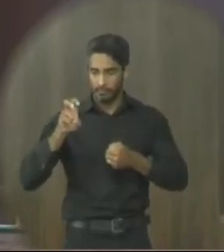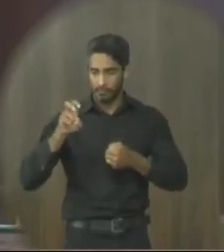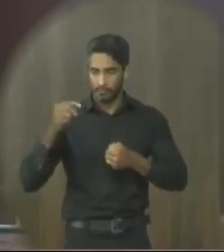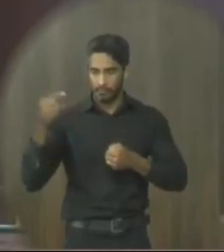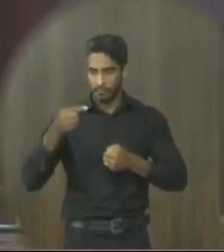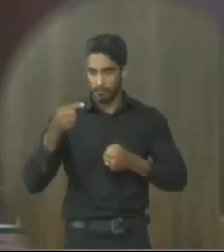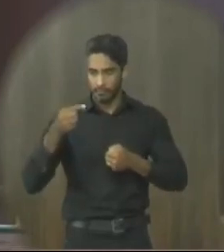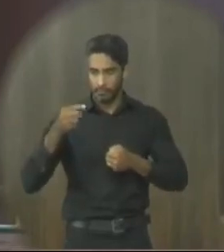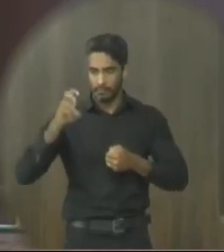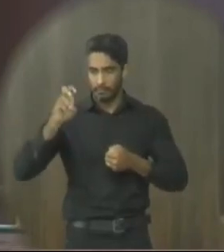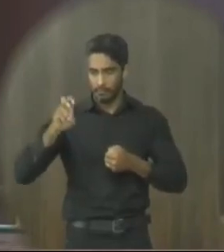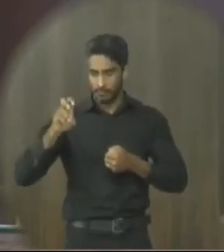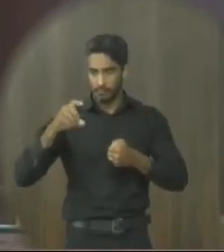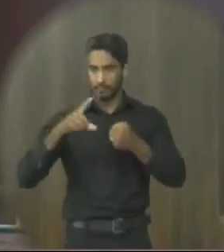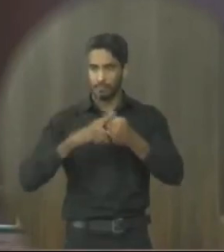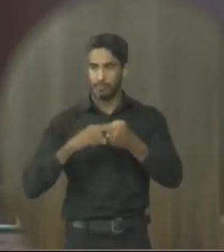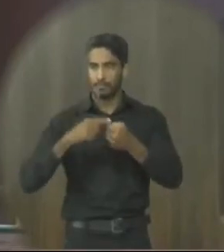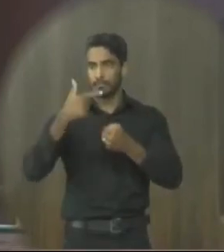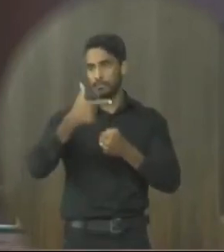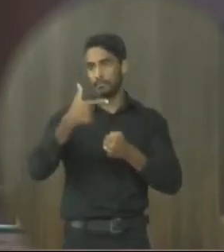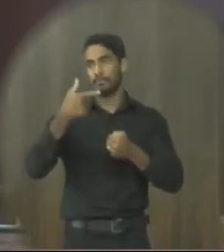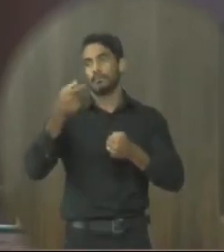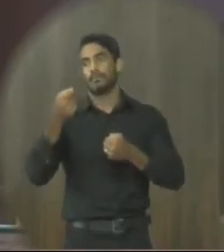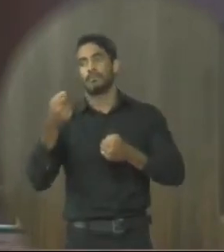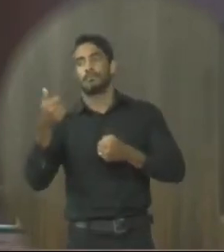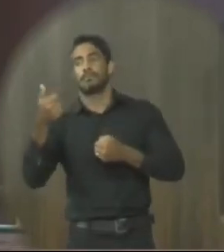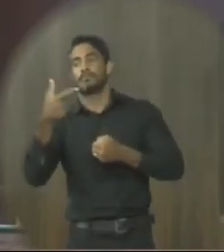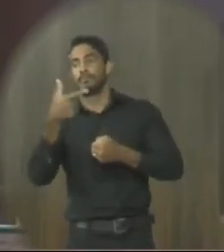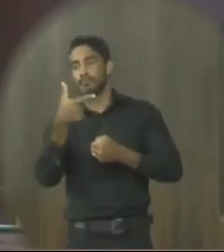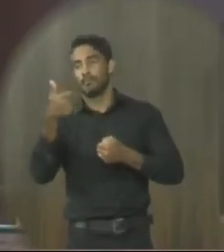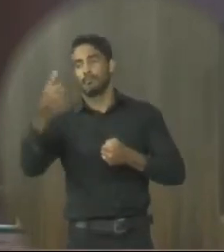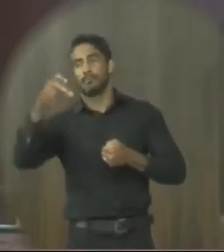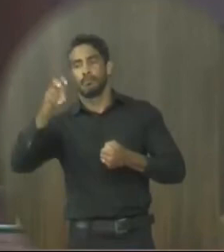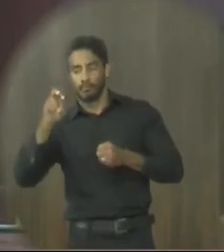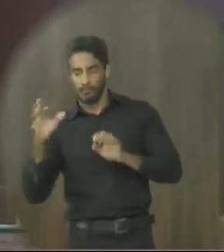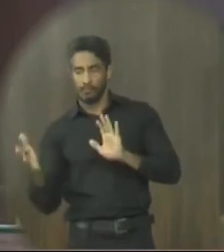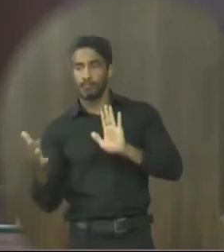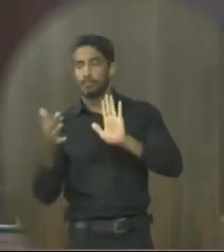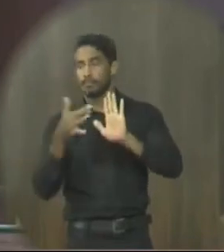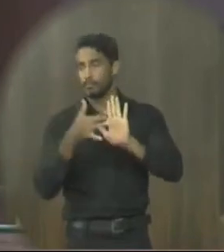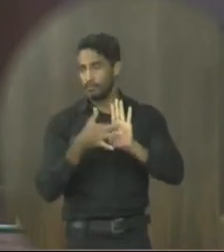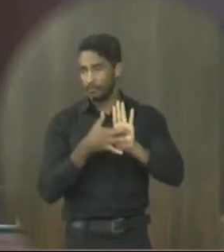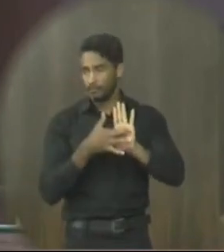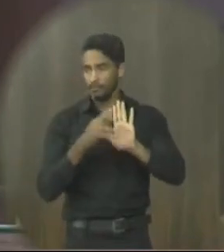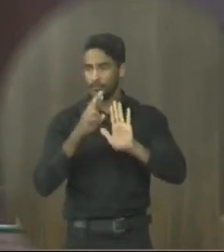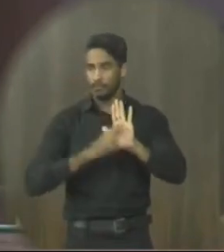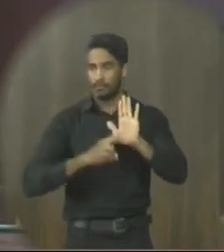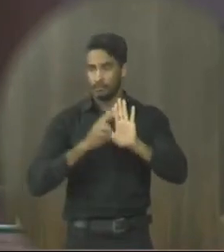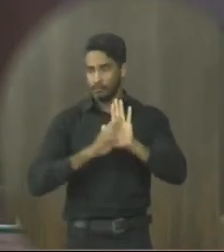do parágrafo 5º do artigo 215 do regimento interno, resolução